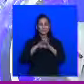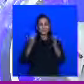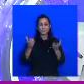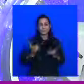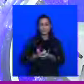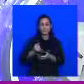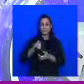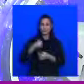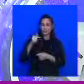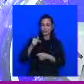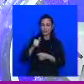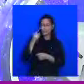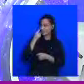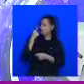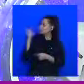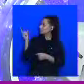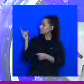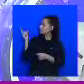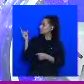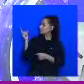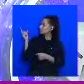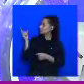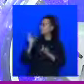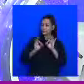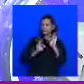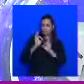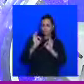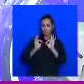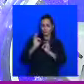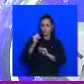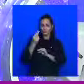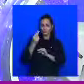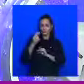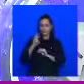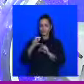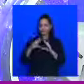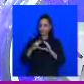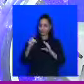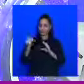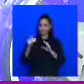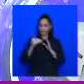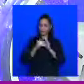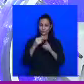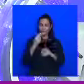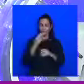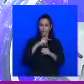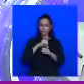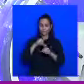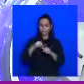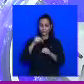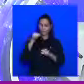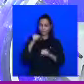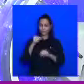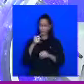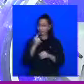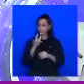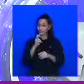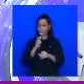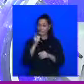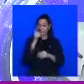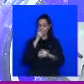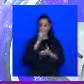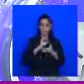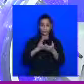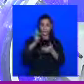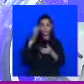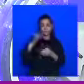suporte em cima do globo número 7, abastecido com 25 bolas, numeradas de 01 a 25. Serão sorteados 15 números e